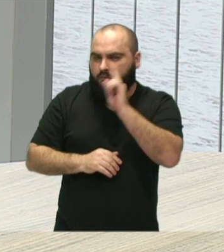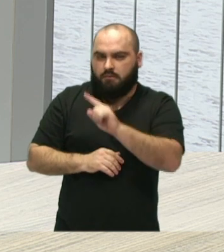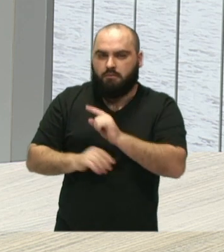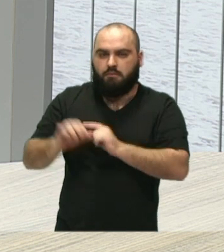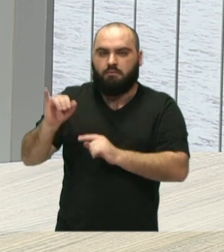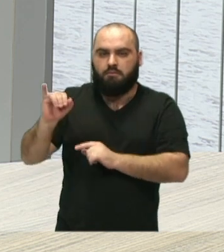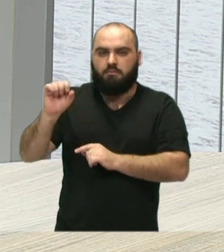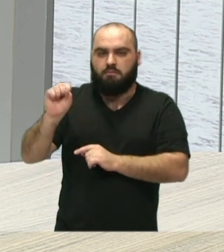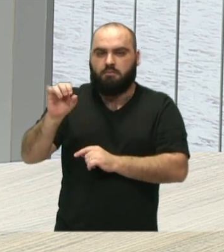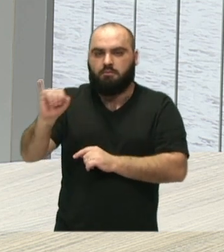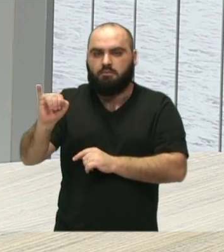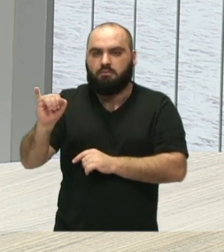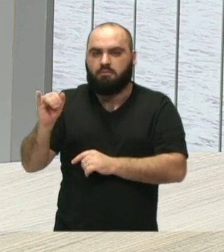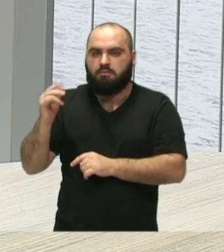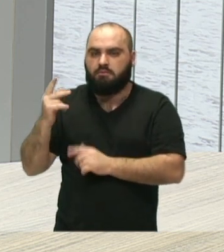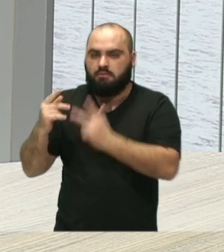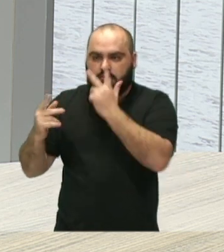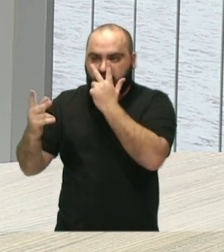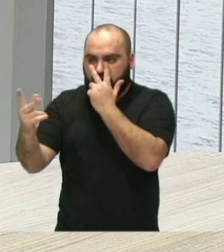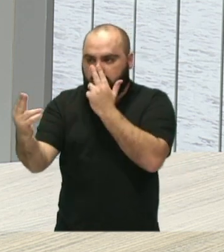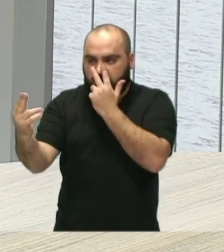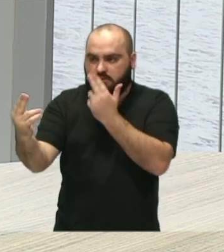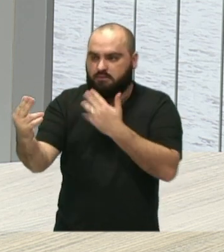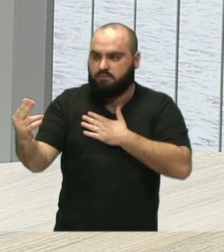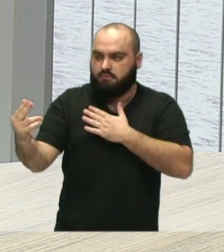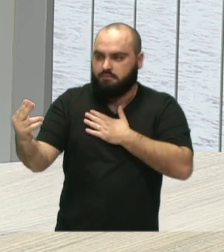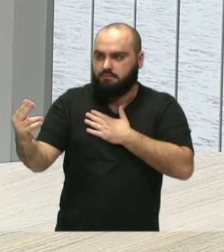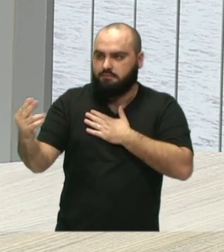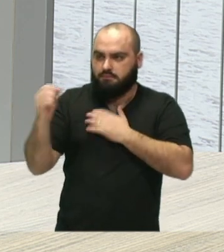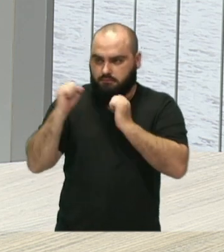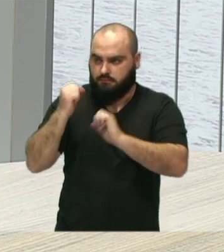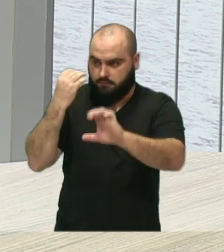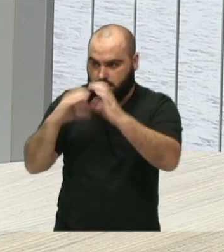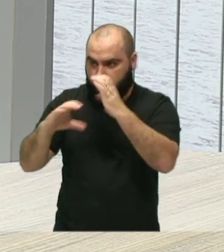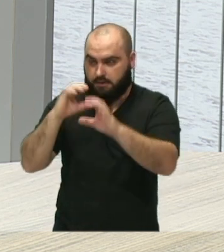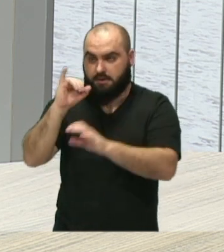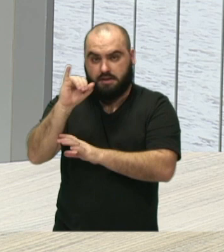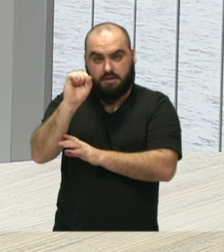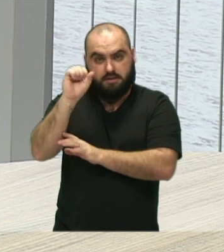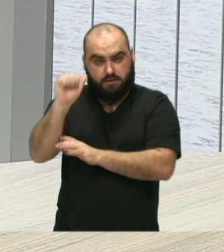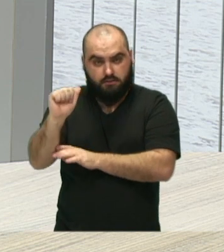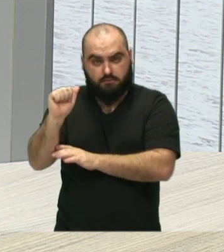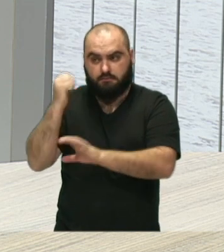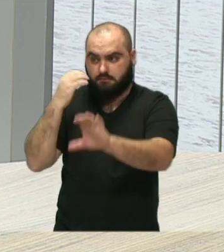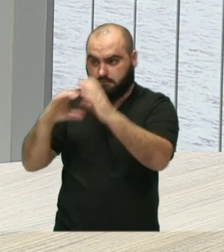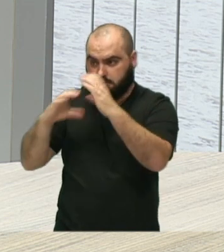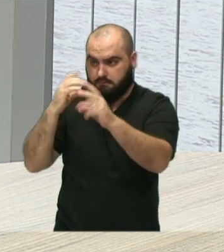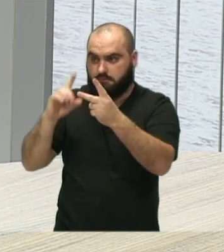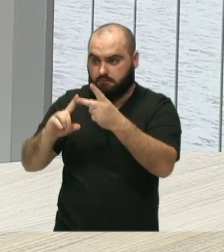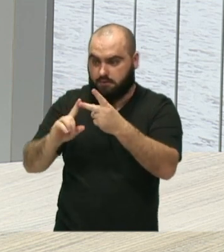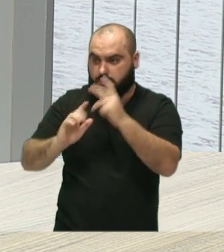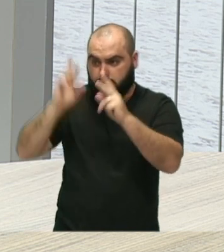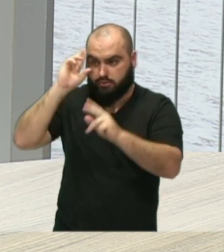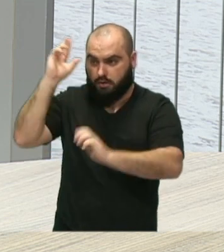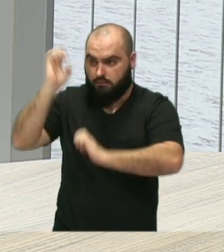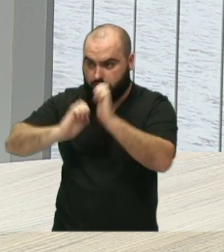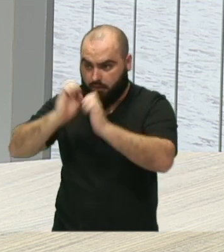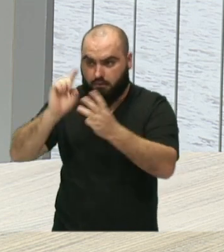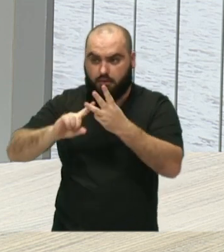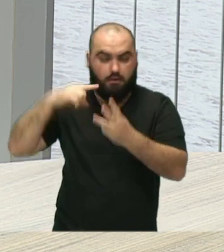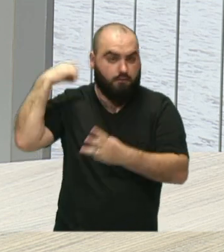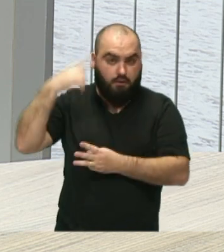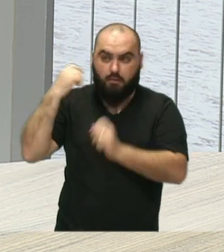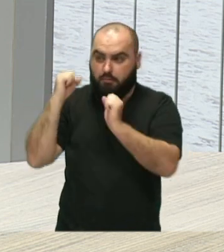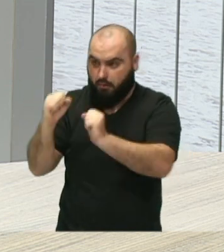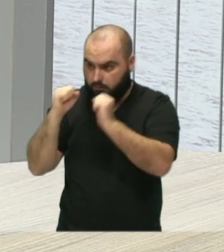nossa, eu sou muito parecida com a Isa, então eu também posso cantar, eu também posso ser empresária, eu também posso ser advogado, eu